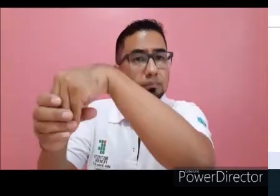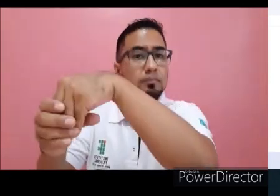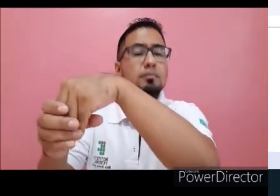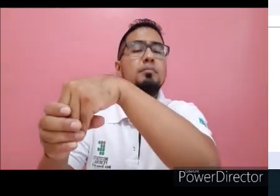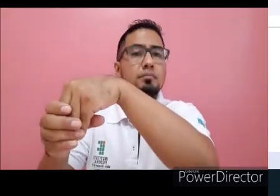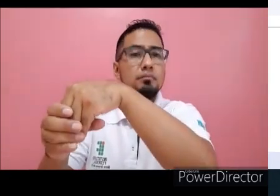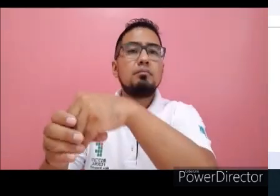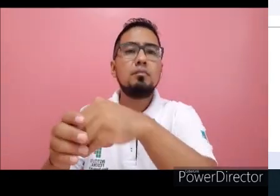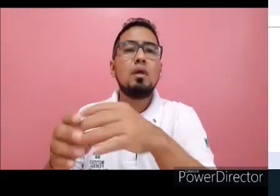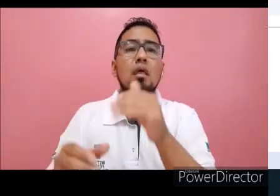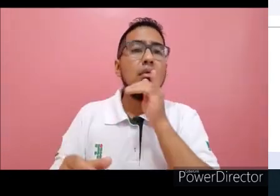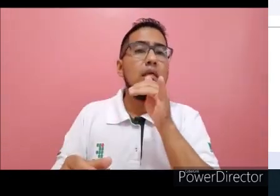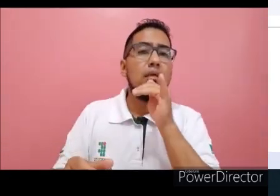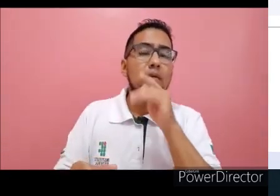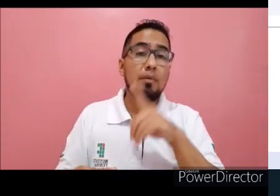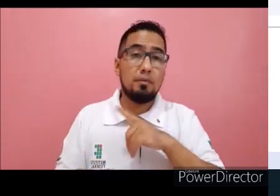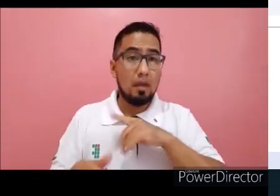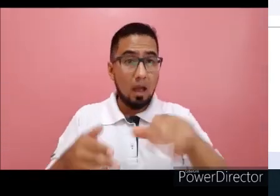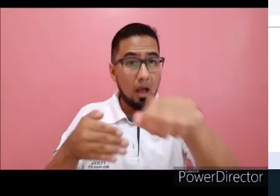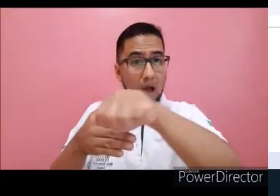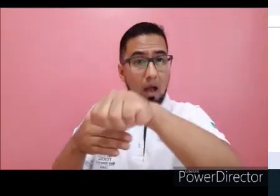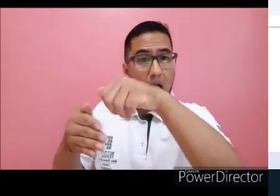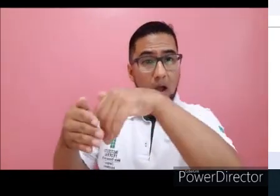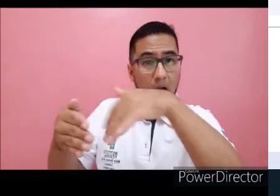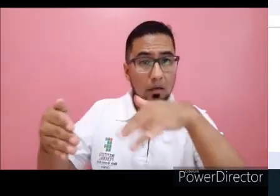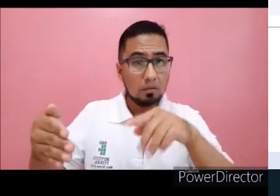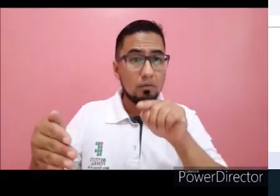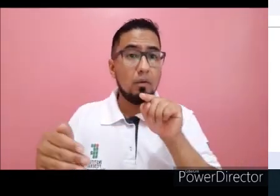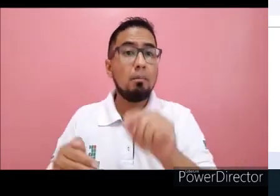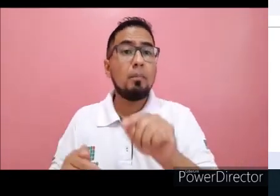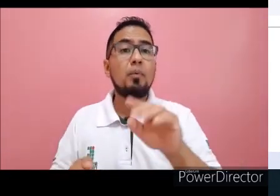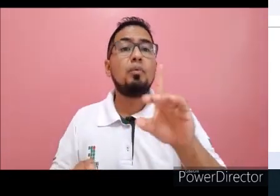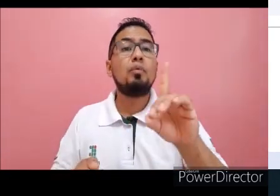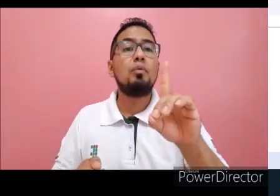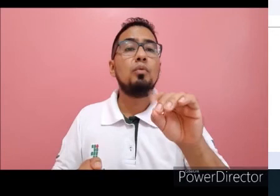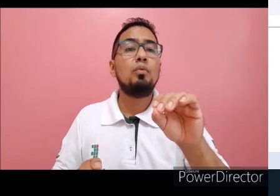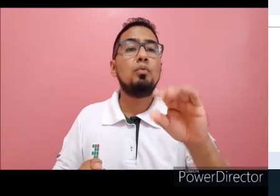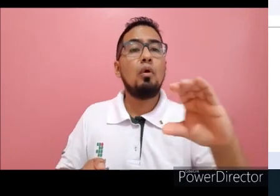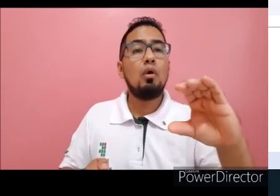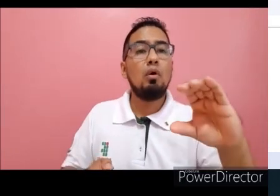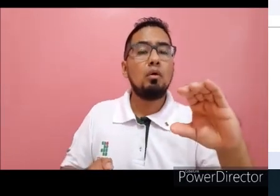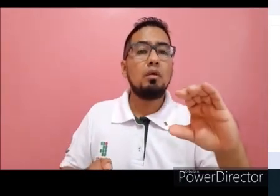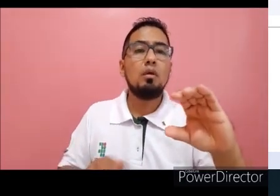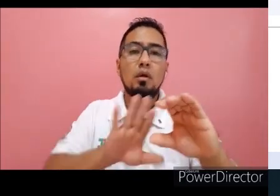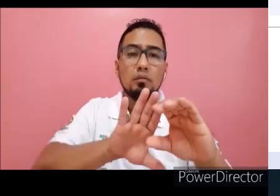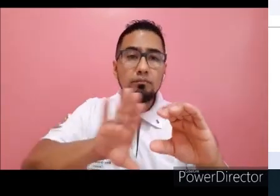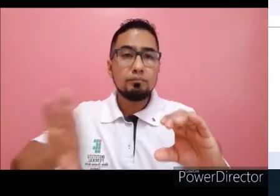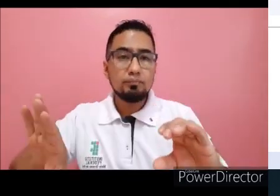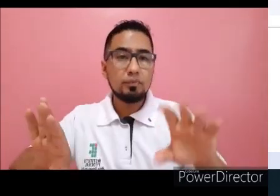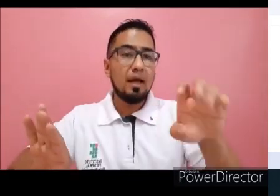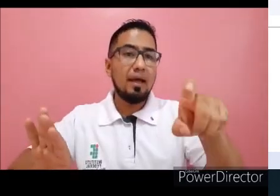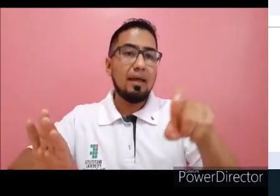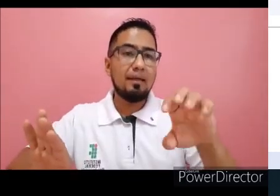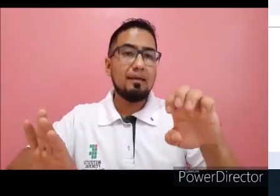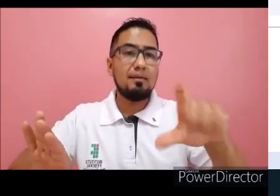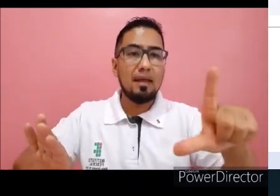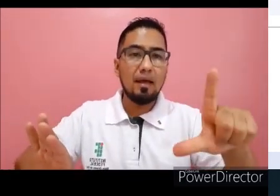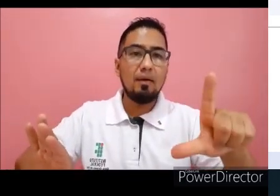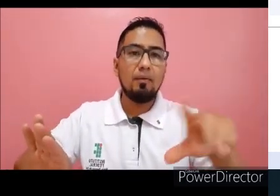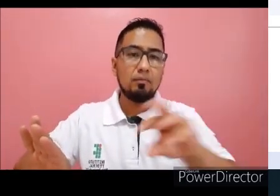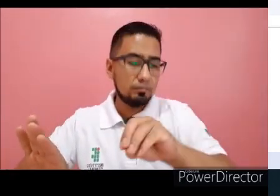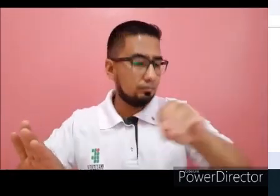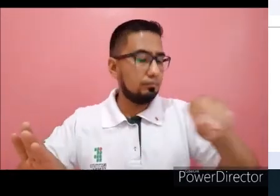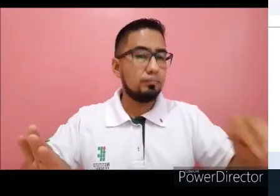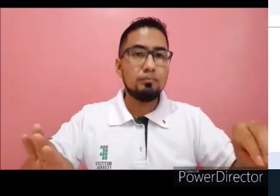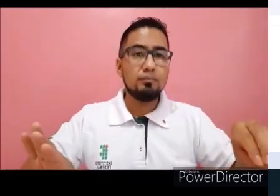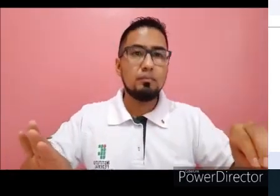É igualzinho, por exemplo, quando você tem arquivos .doc, arquivos de Excel,